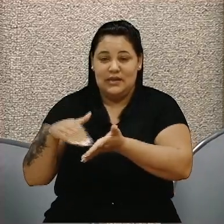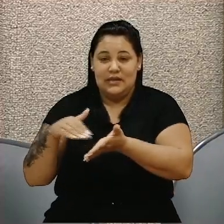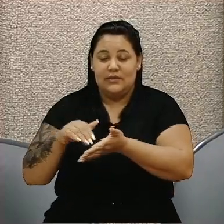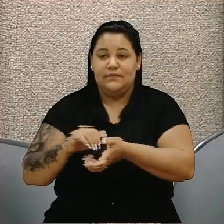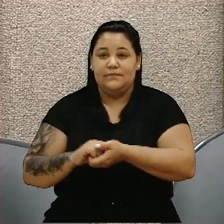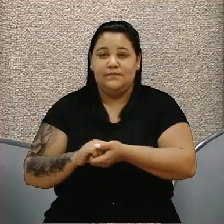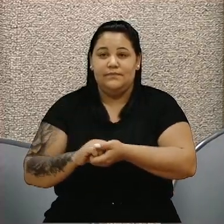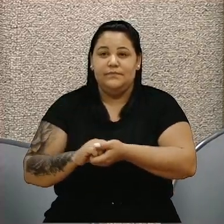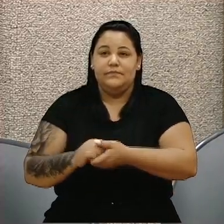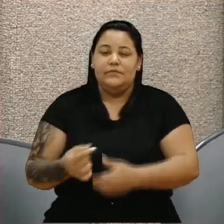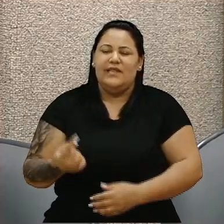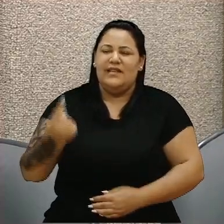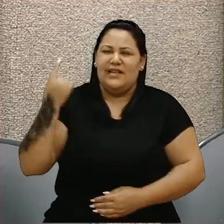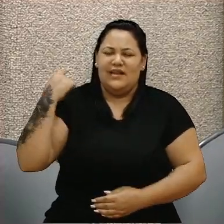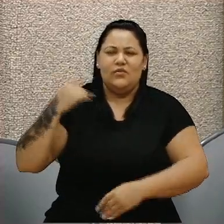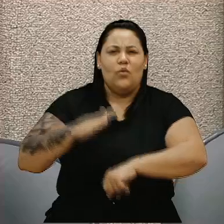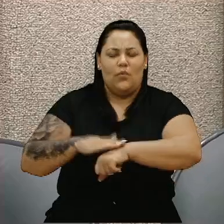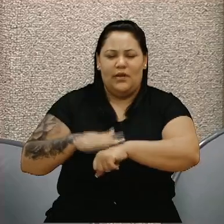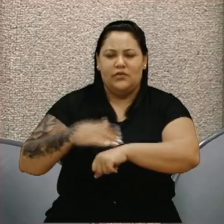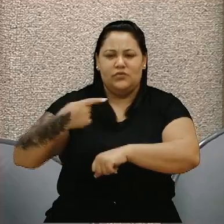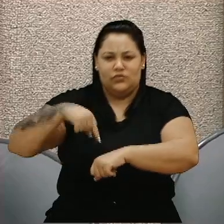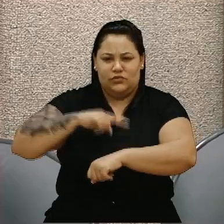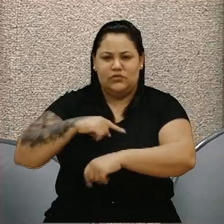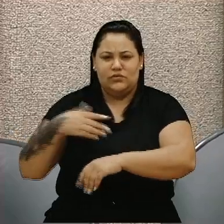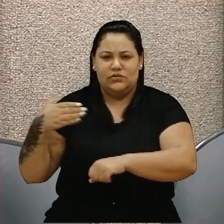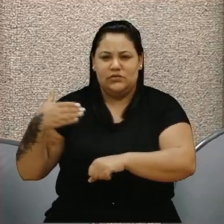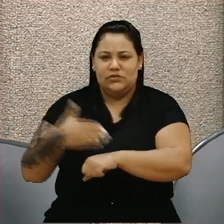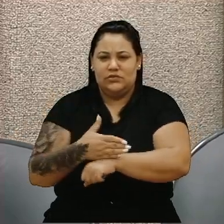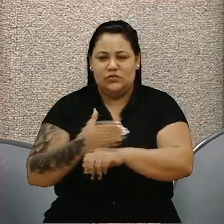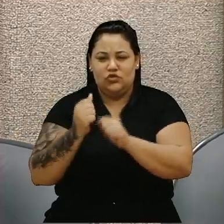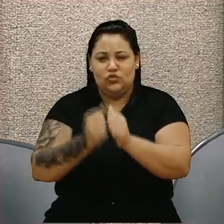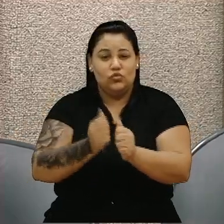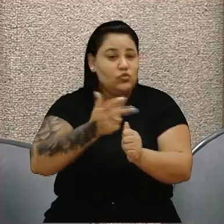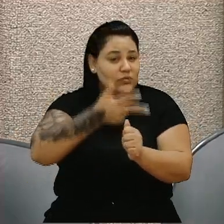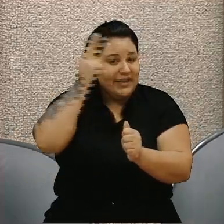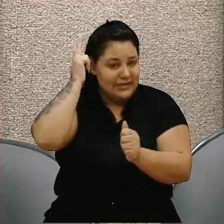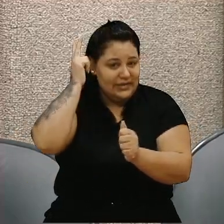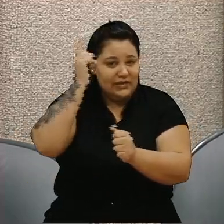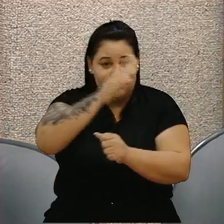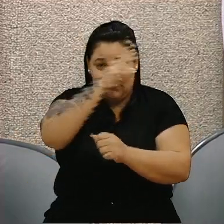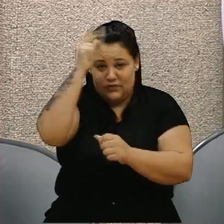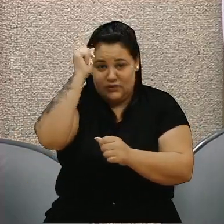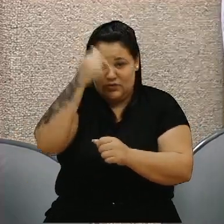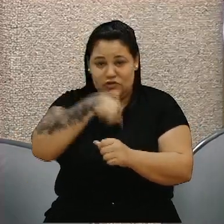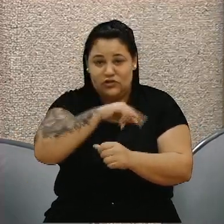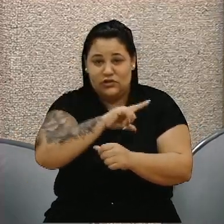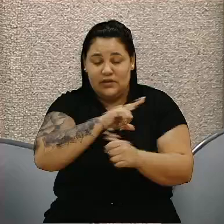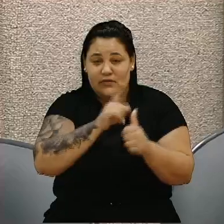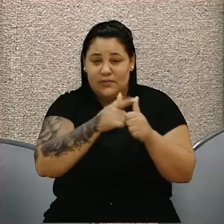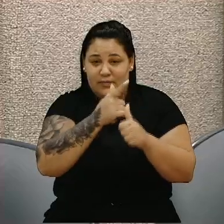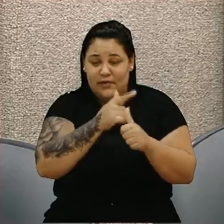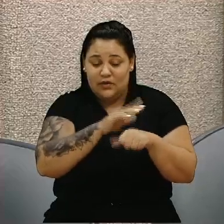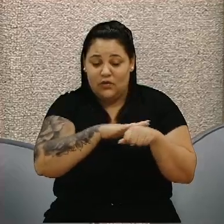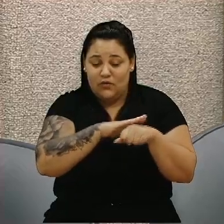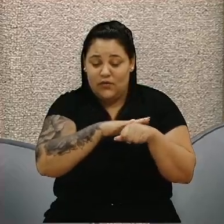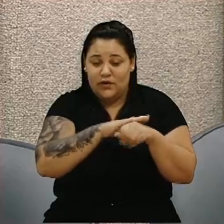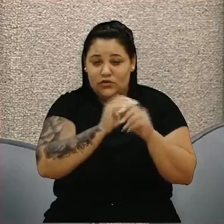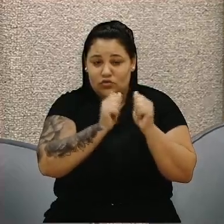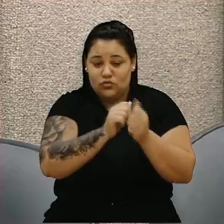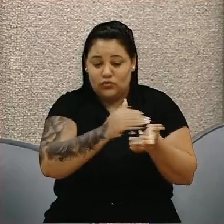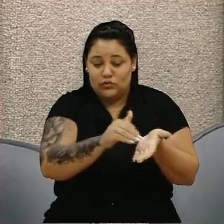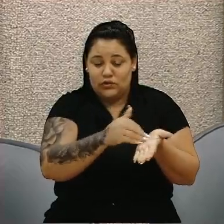Lá quando a gente assumiu a prefeitura, junto com Cassina, uma primeira conversa que tive com o secretário João